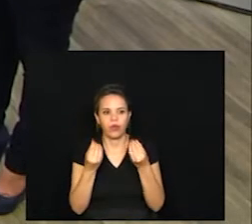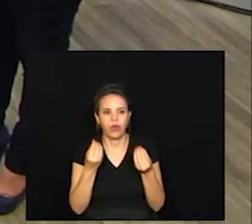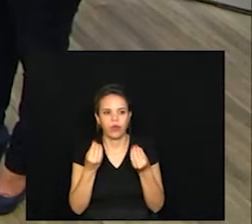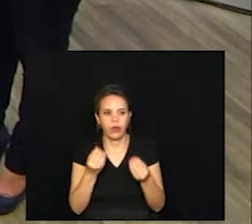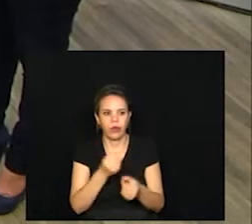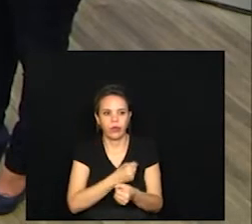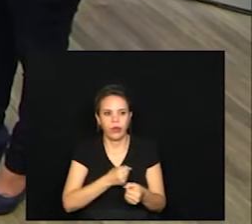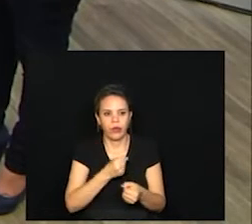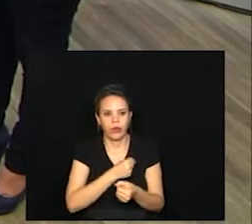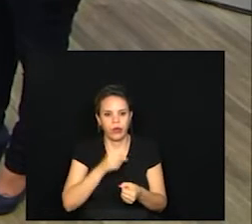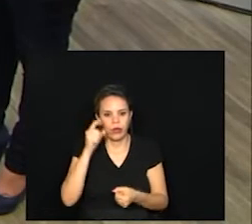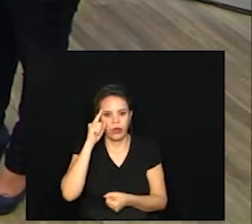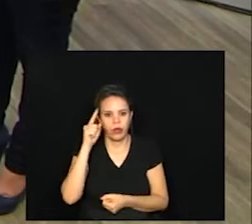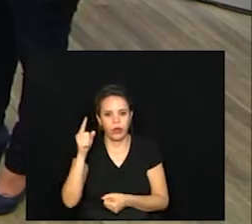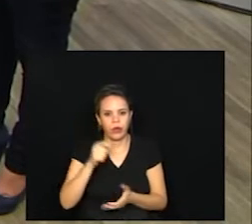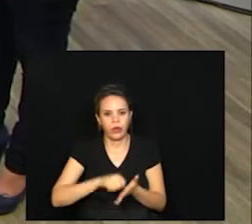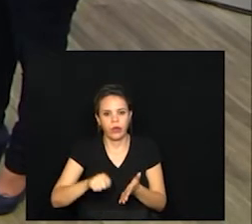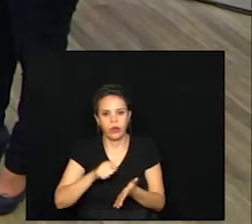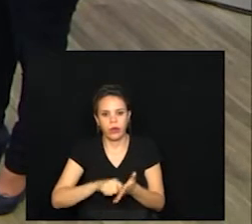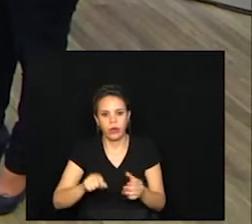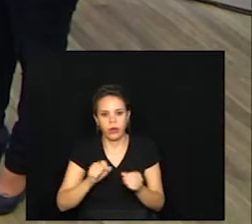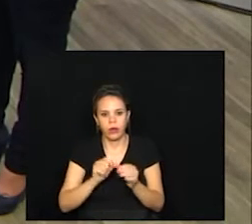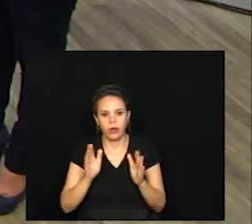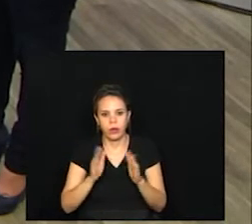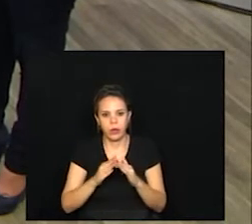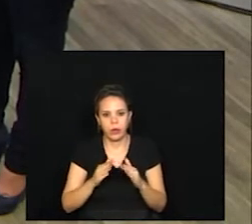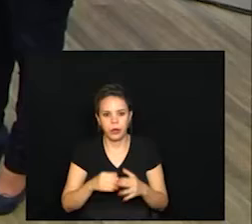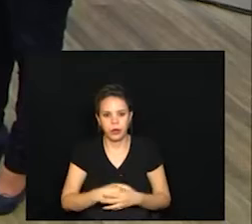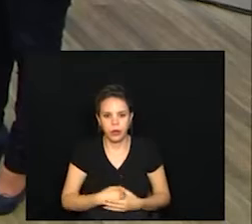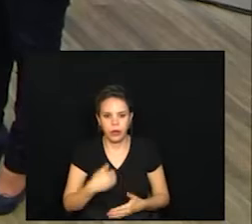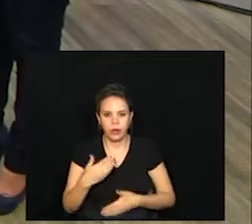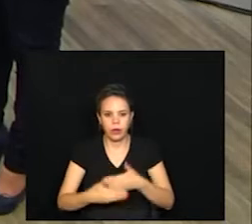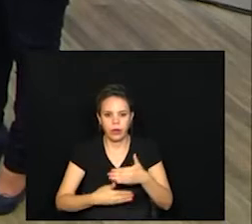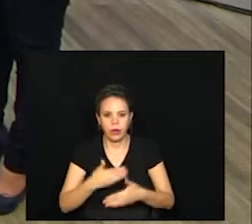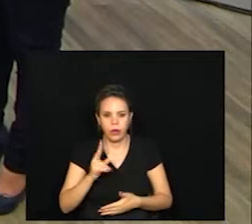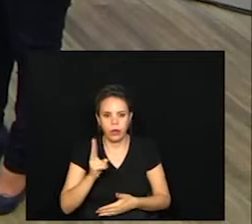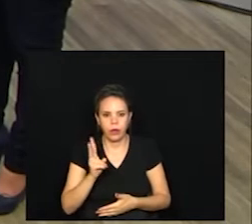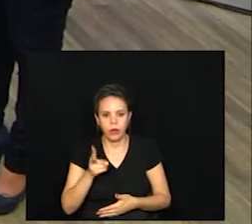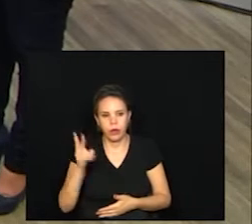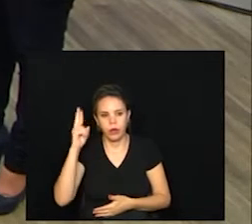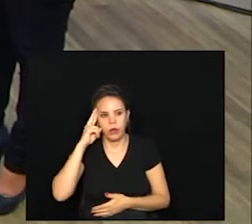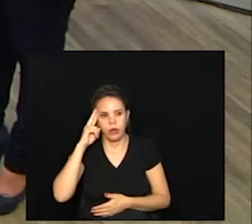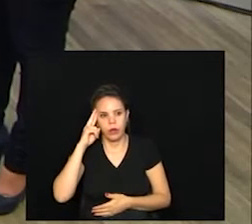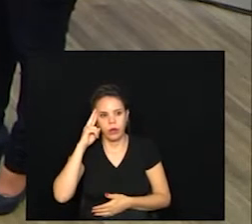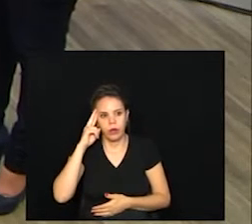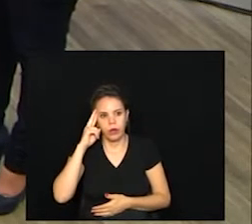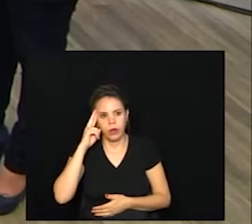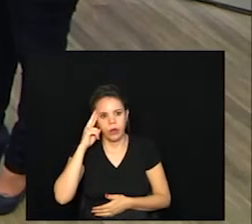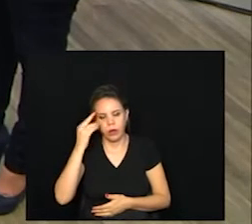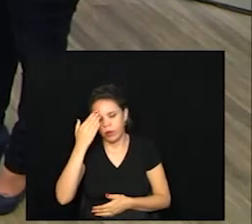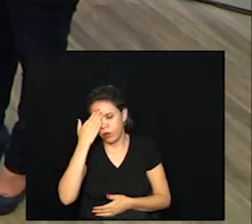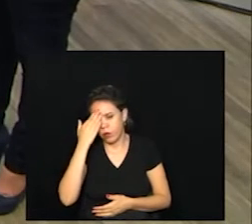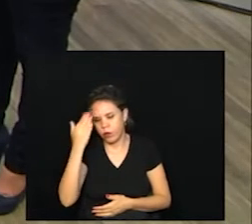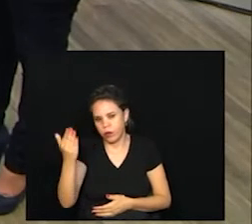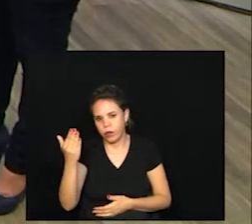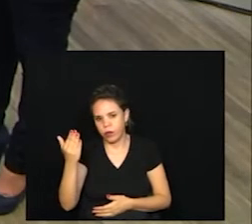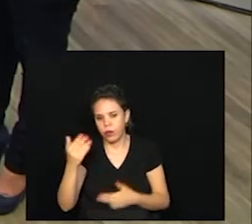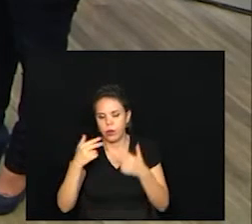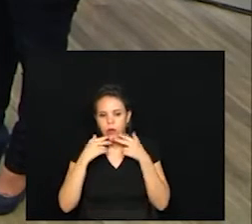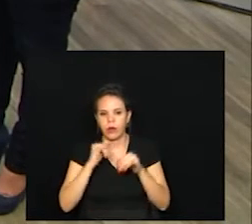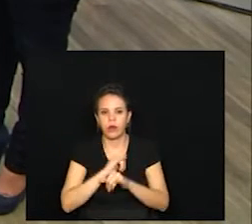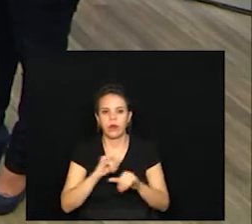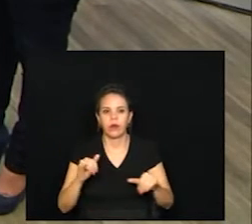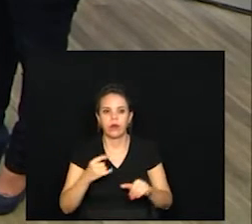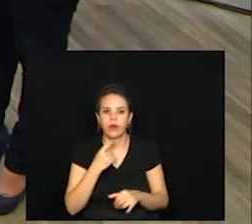que é a receita do dia. E já anota para fazer em casa. Ah, né? Tem que fazer o passo a passo sempre com o chefe. Mirna Abreu, muito obrigado, viu, pelas notícias